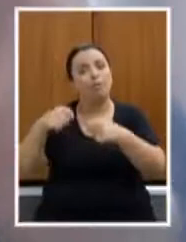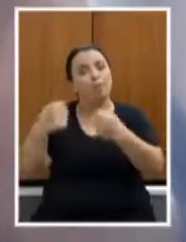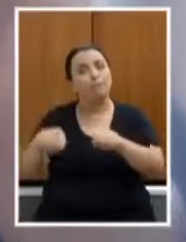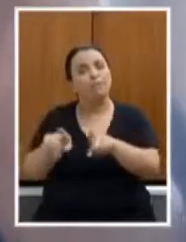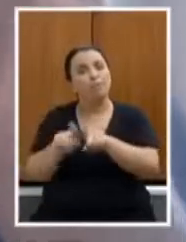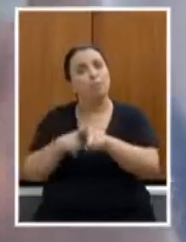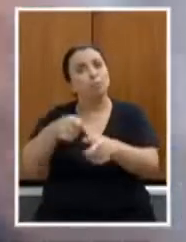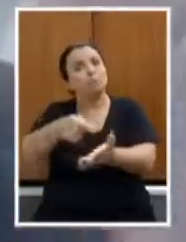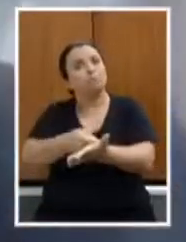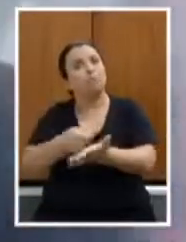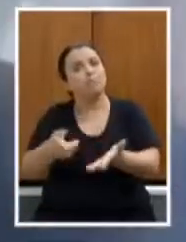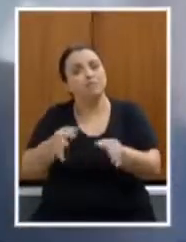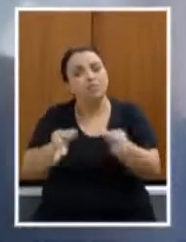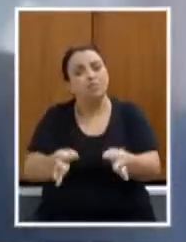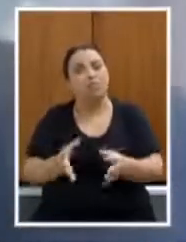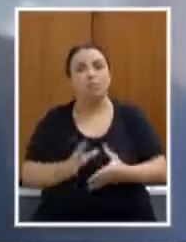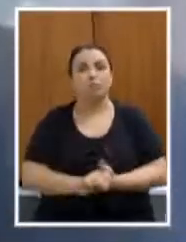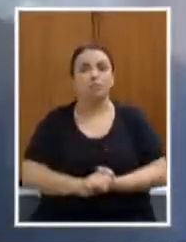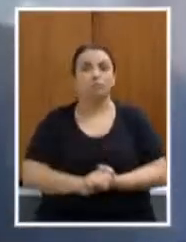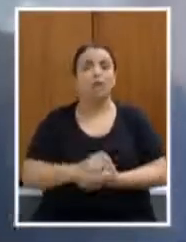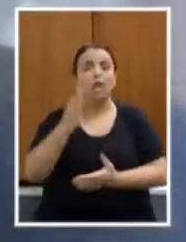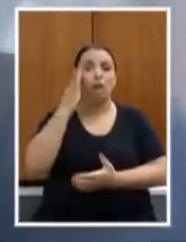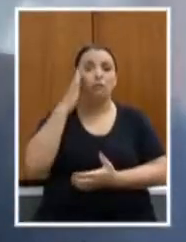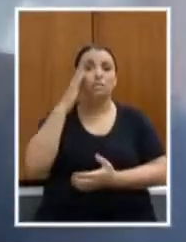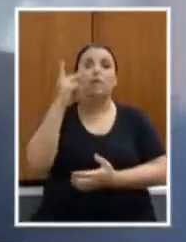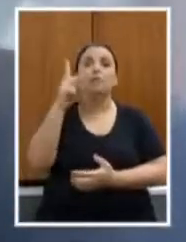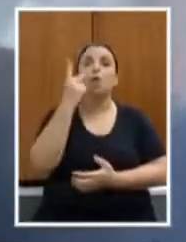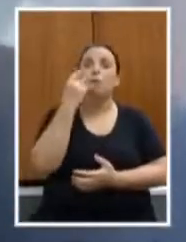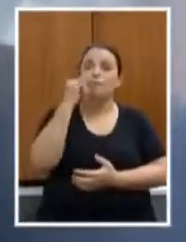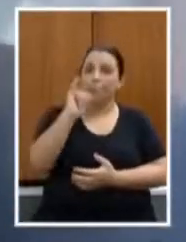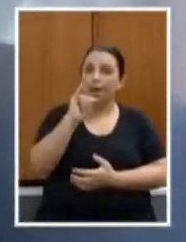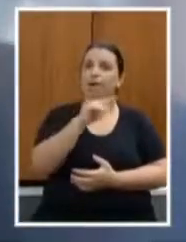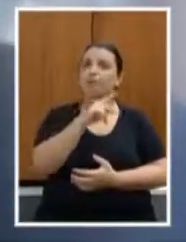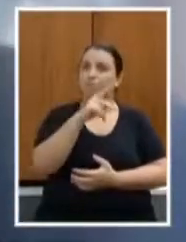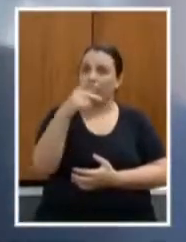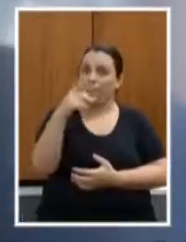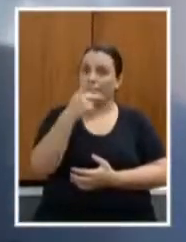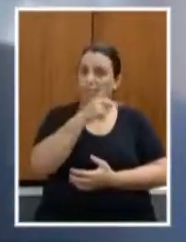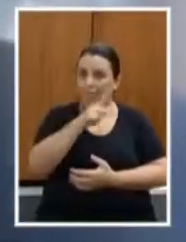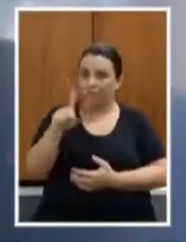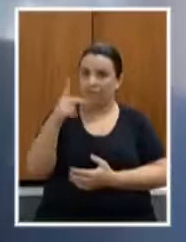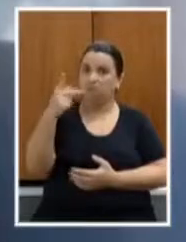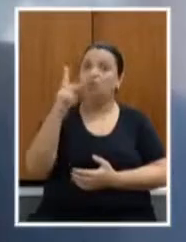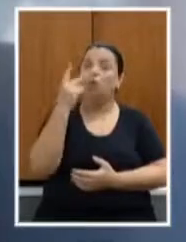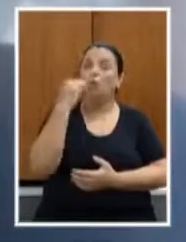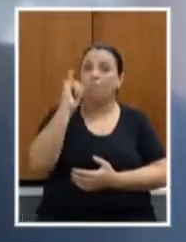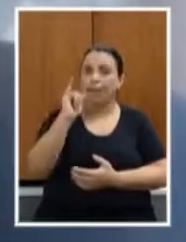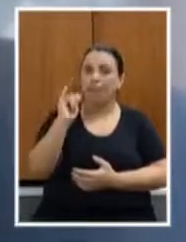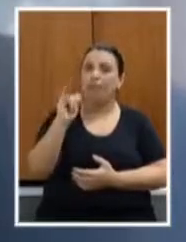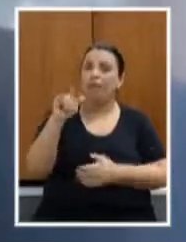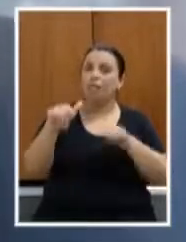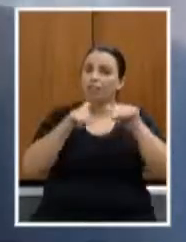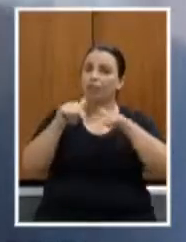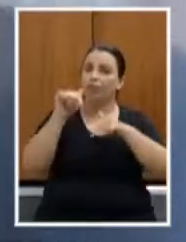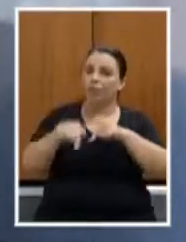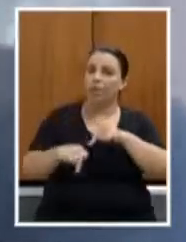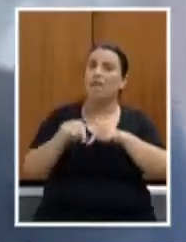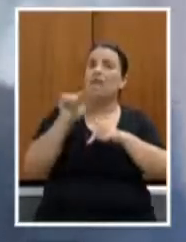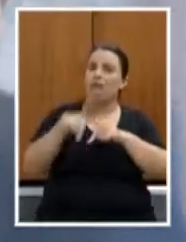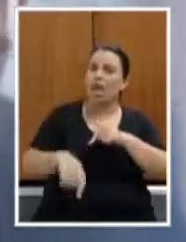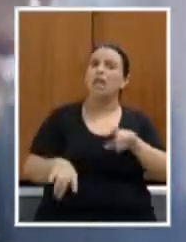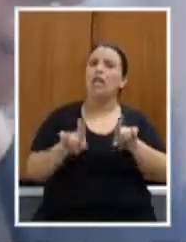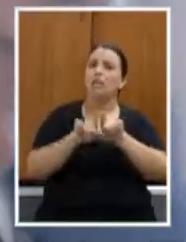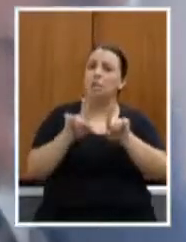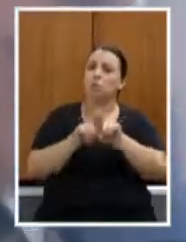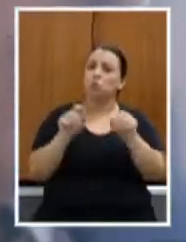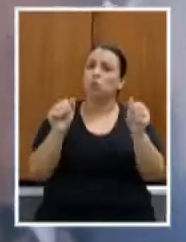presidente, de um projeto do pai de Vossa Excelência, nessa casa, que era um verdadeiro orçamento